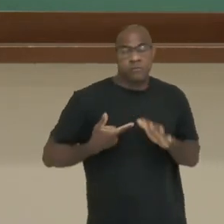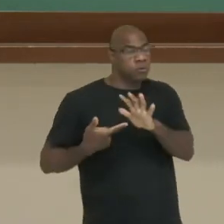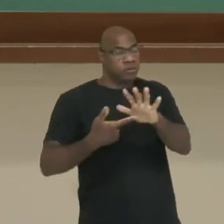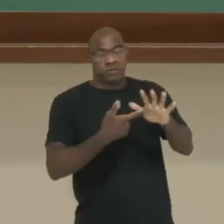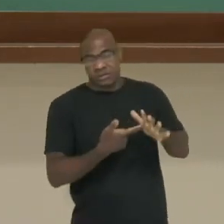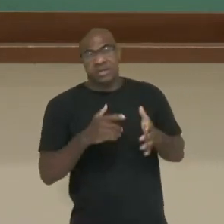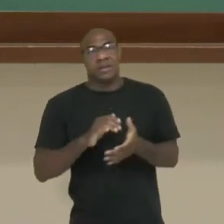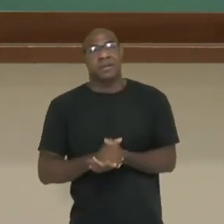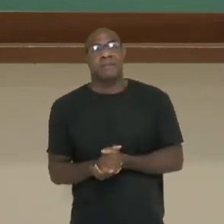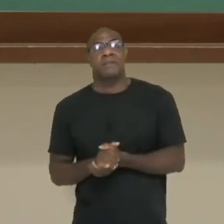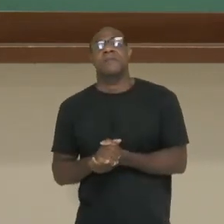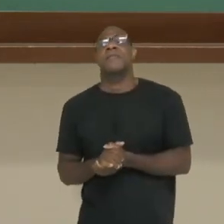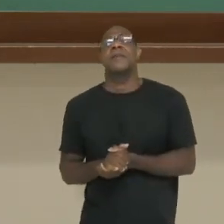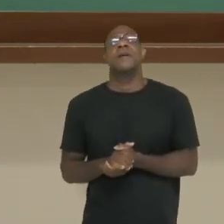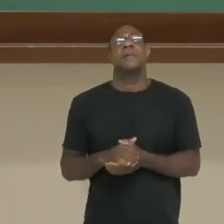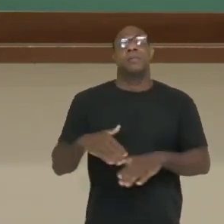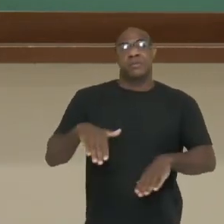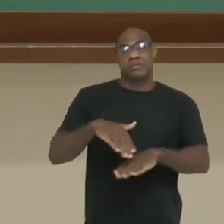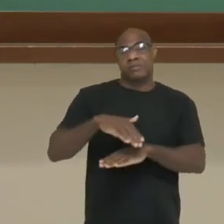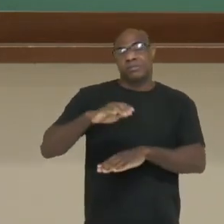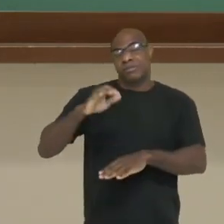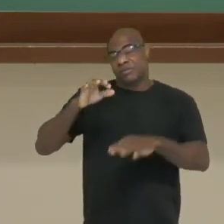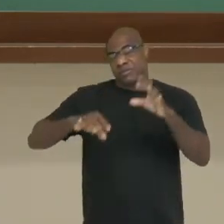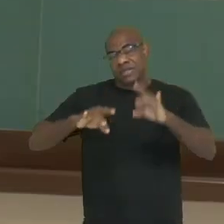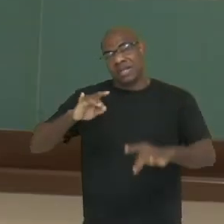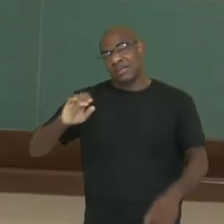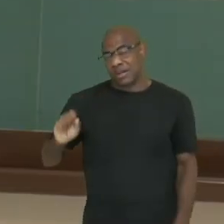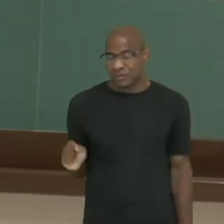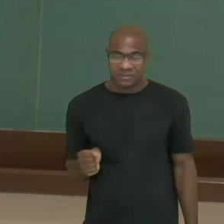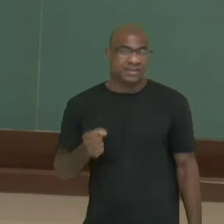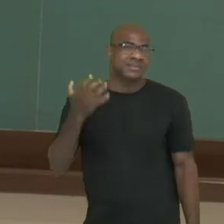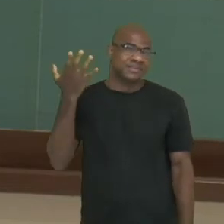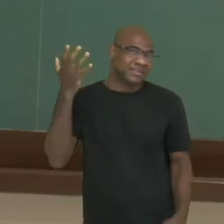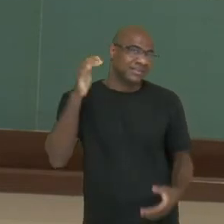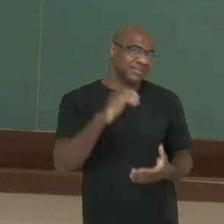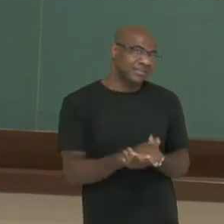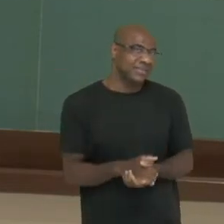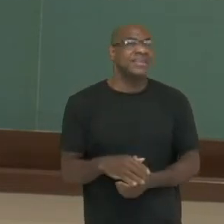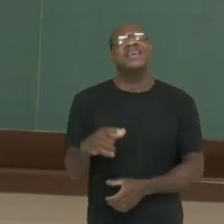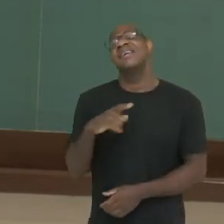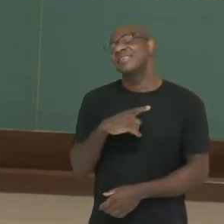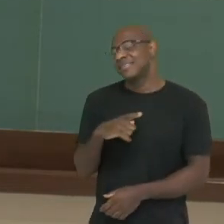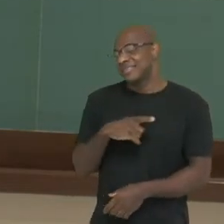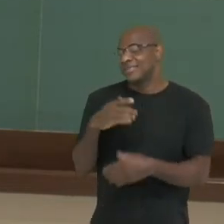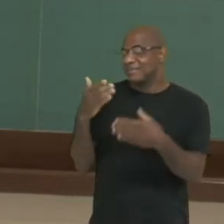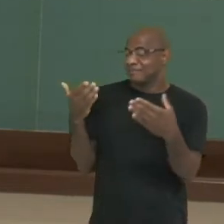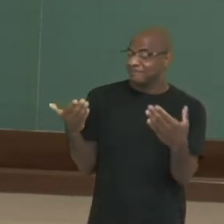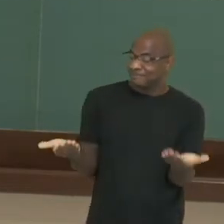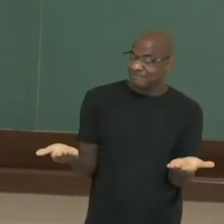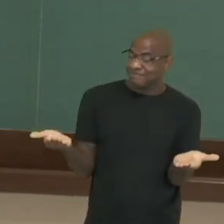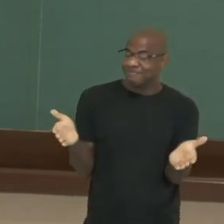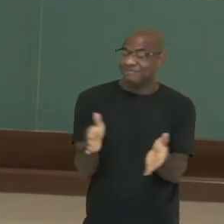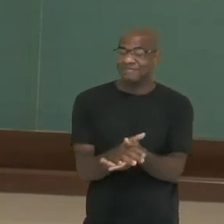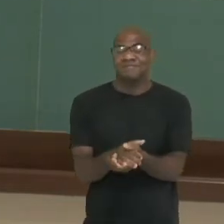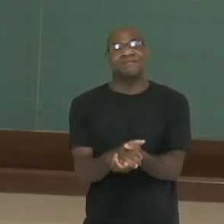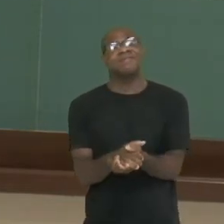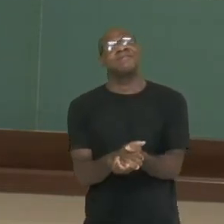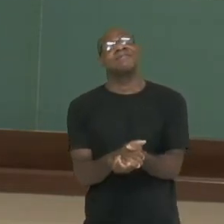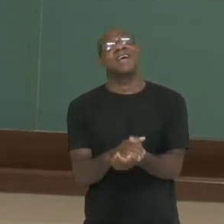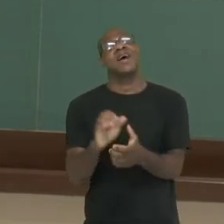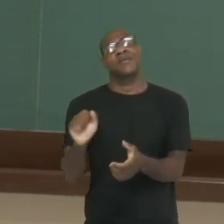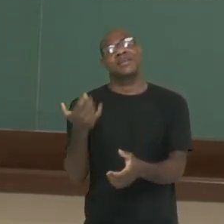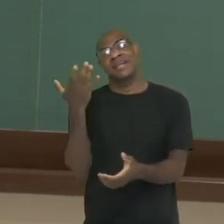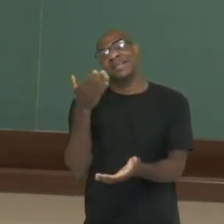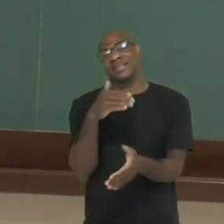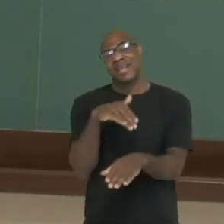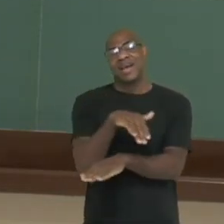para o teatro de rua acontecer. Então, na comédia dell'arte também tinha isso, né? Que a gente viu que a comédia dell'arte é um teatro que acontece na rua,